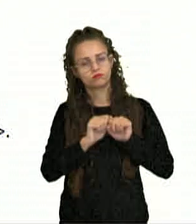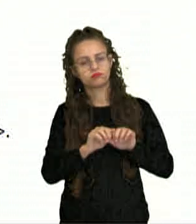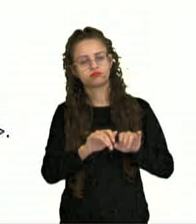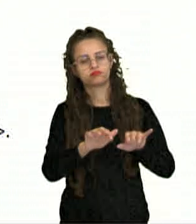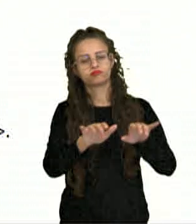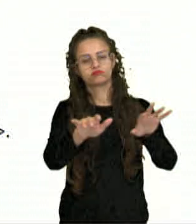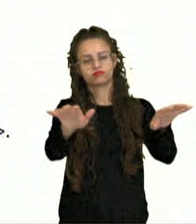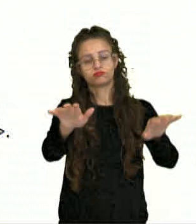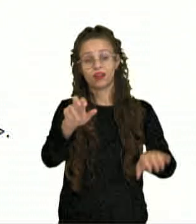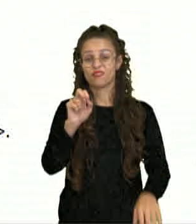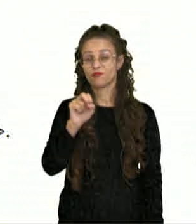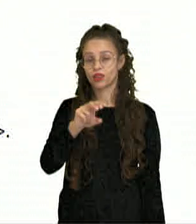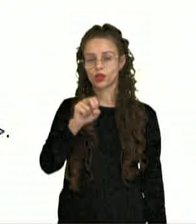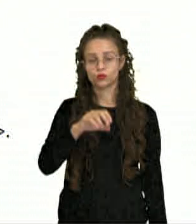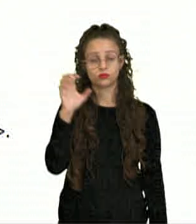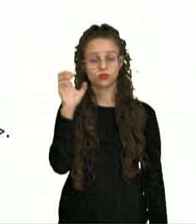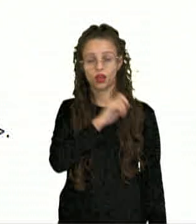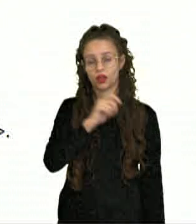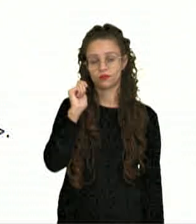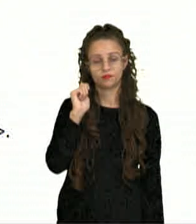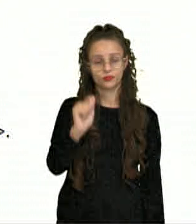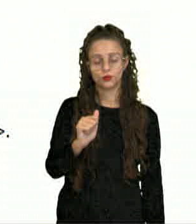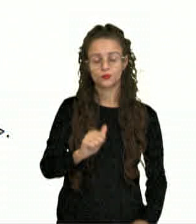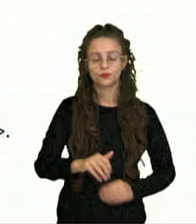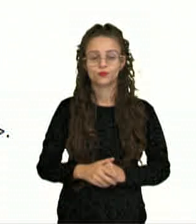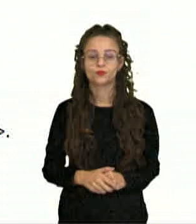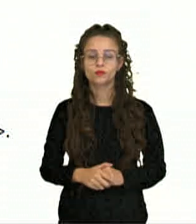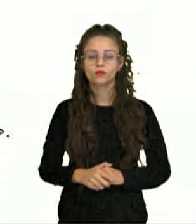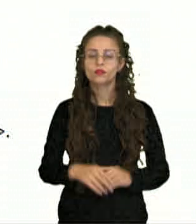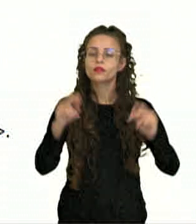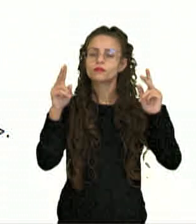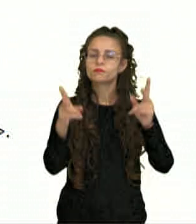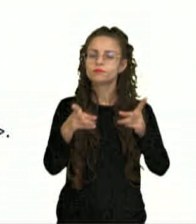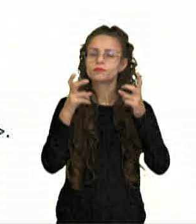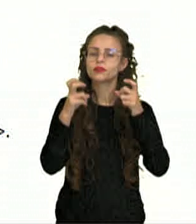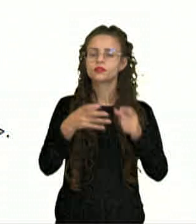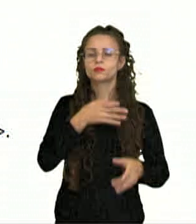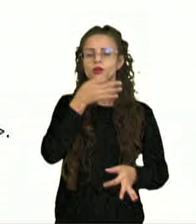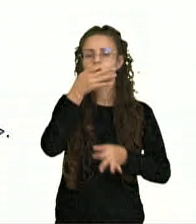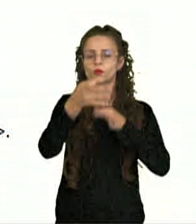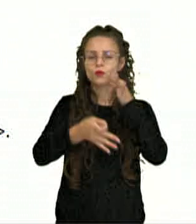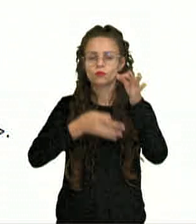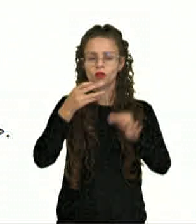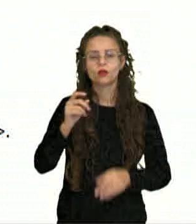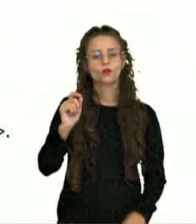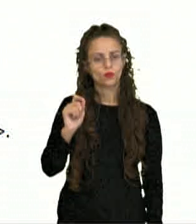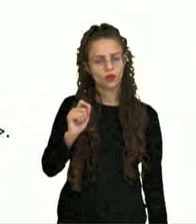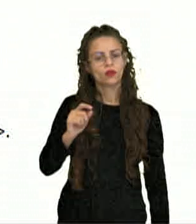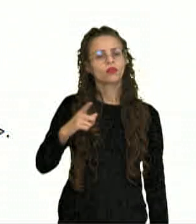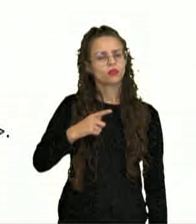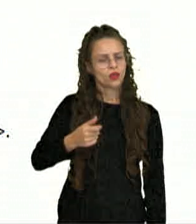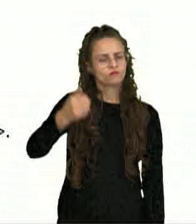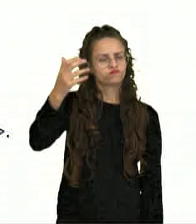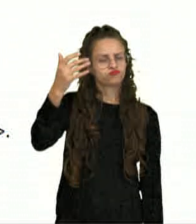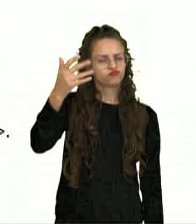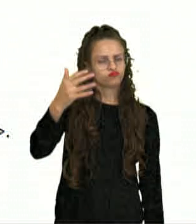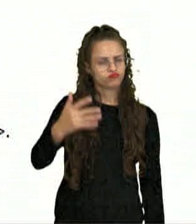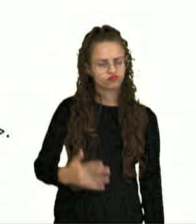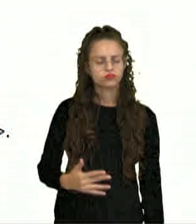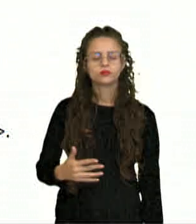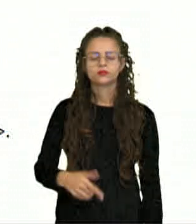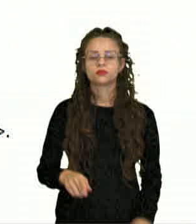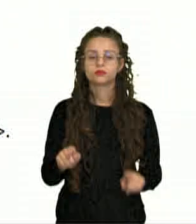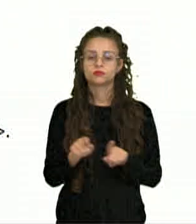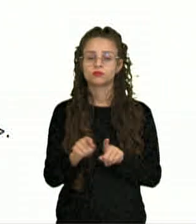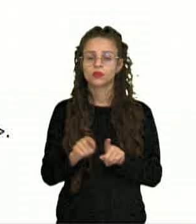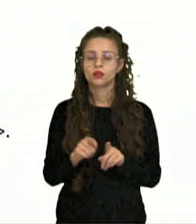vírus veloz. Então, o que eu observo aqui? A argumentação ocorrendo, né? O direcionamento